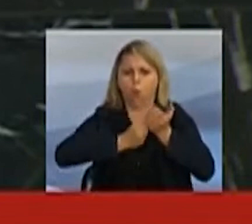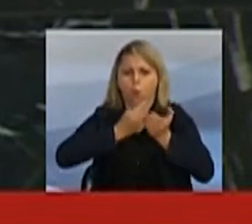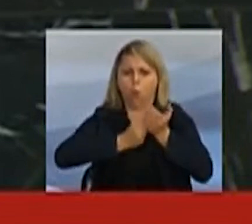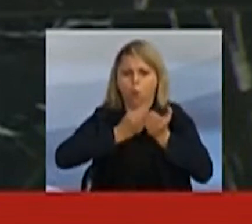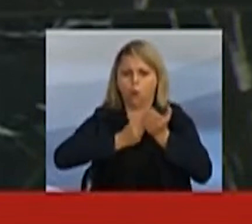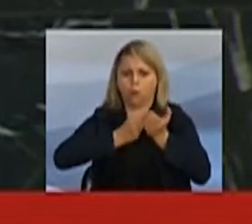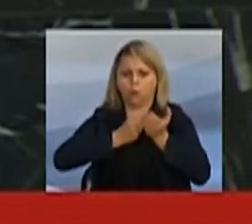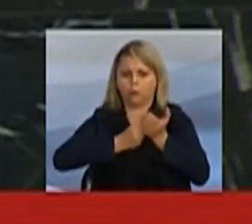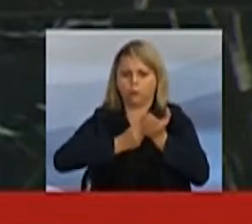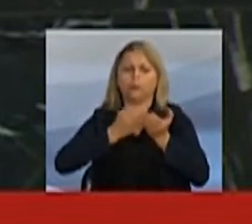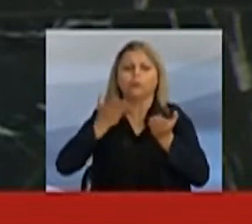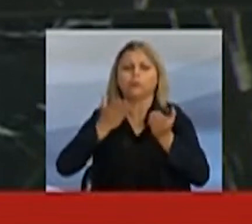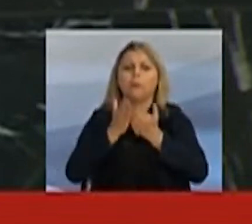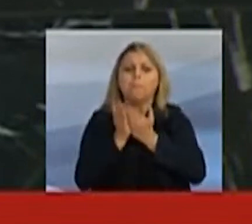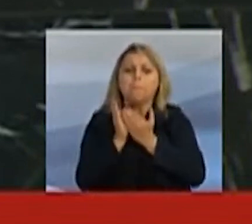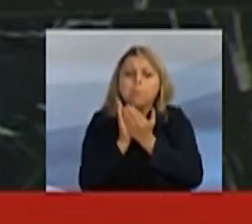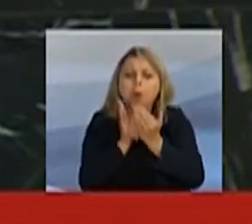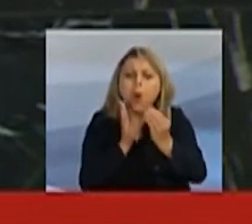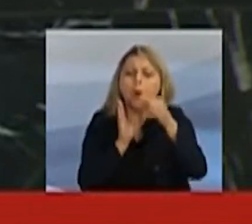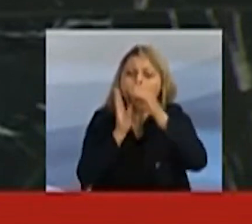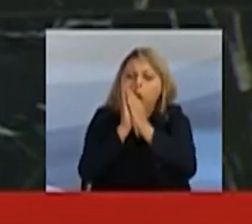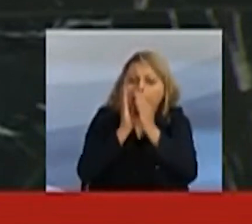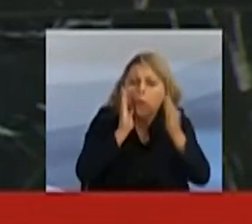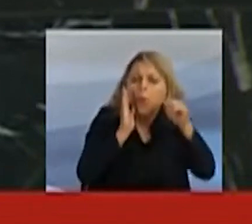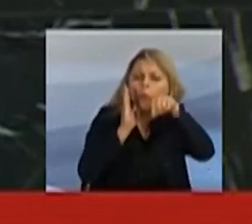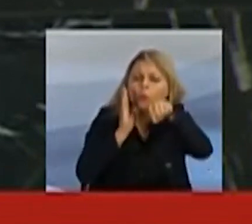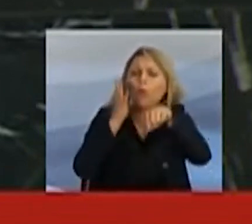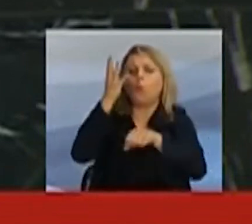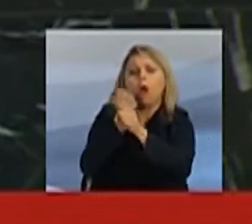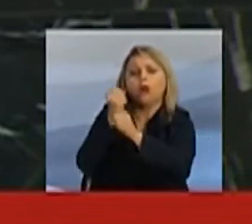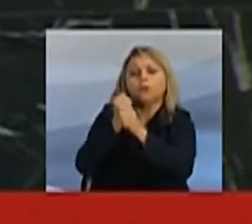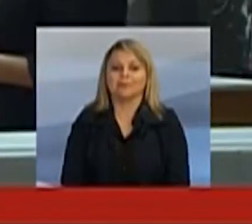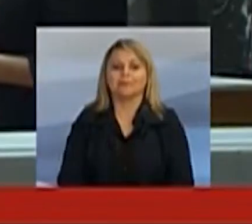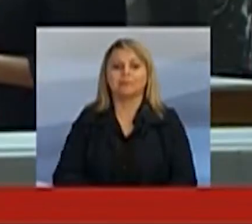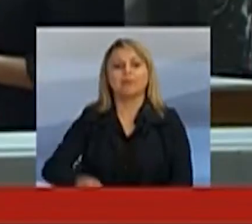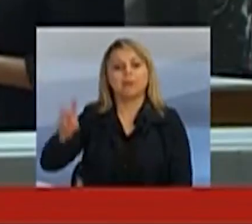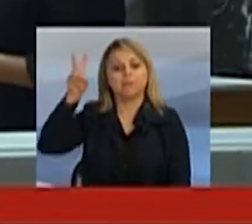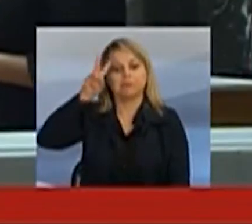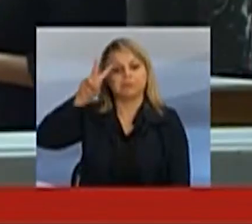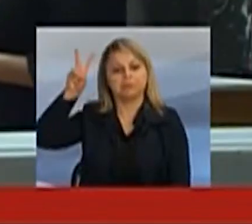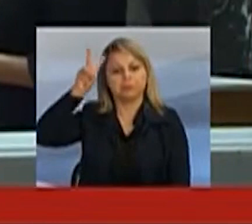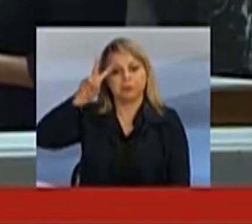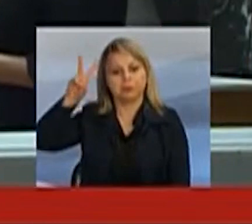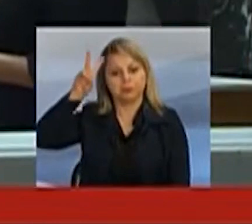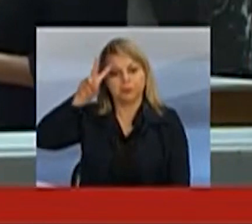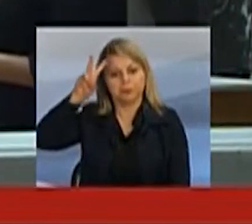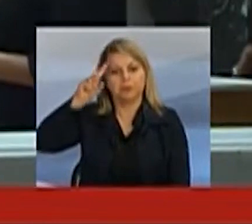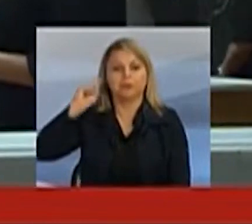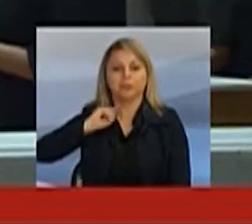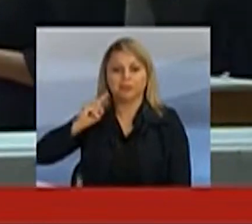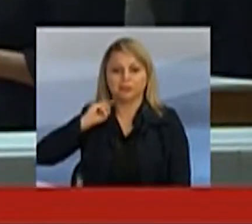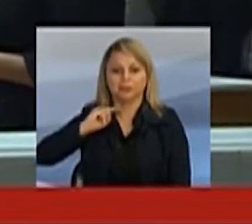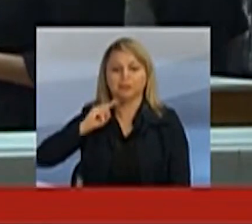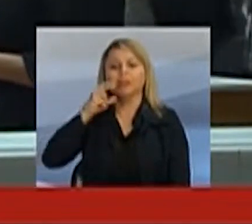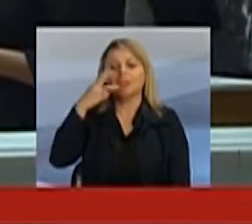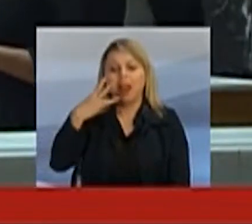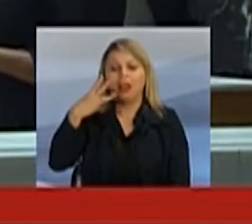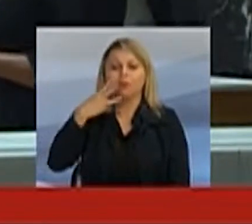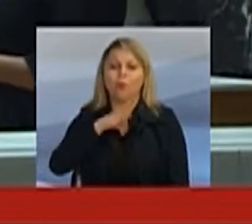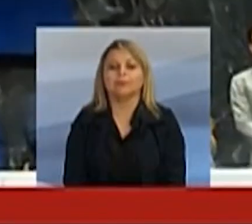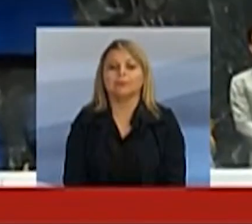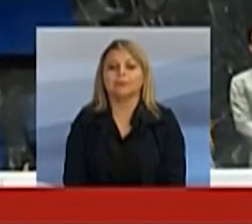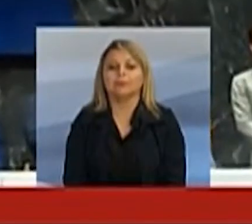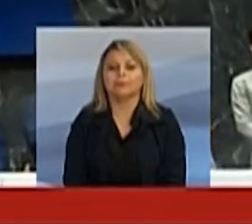de fazer nesses próximos quatro anos um governo muito melhor do que o primeiro a reunião solene de plenário contou com nove